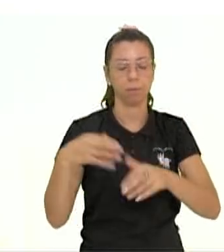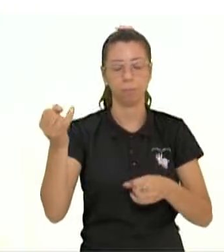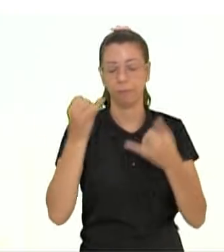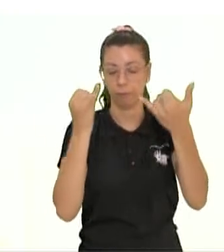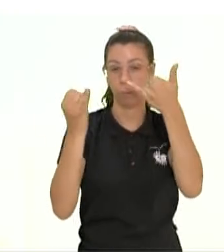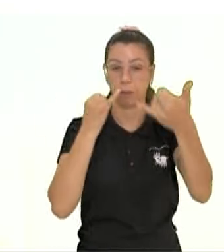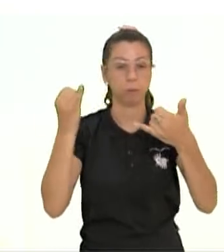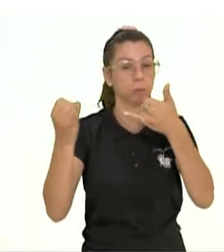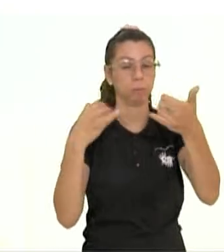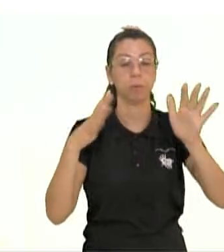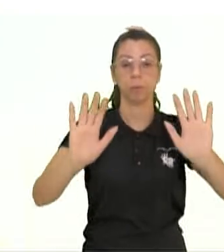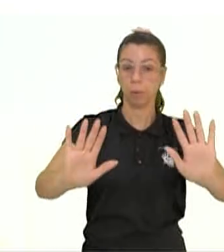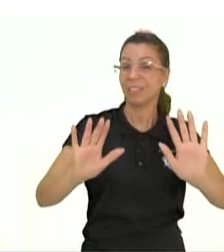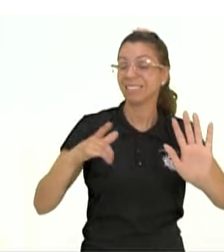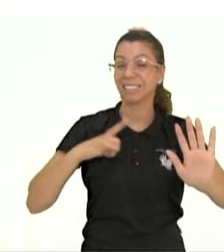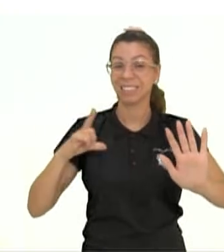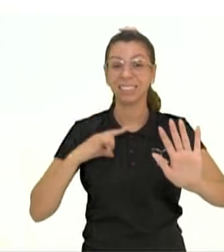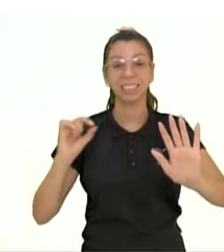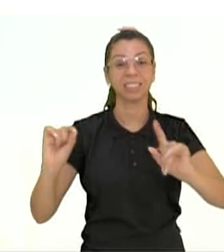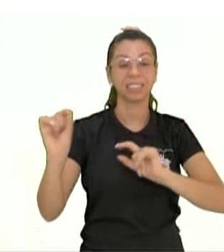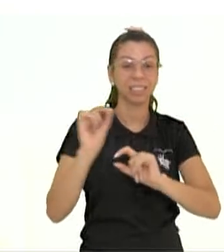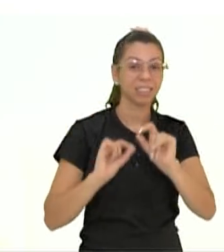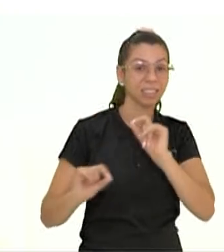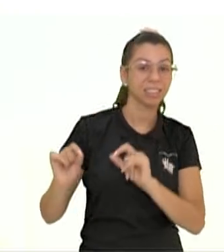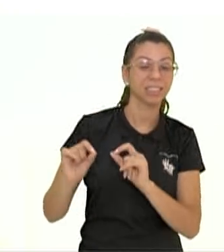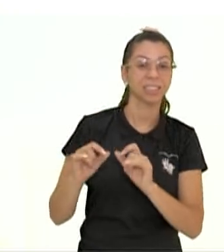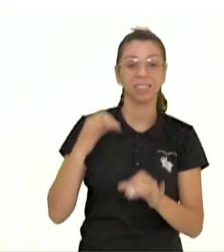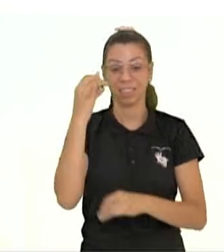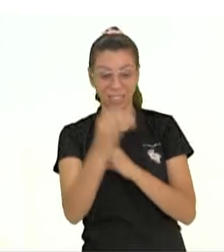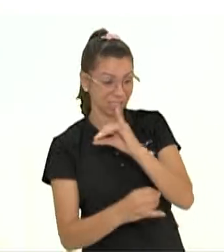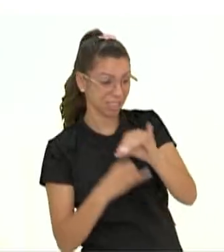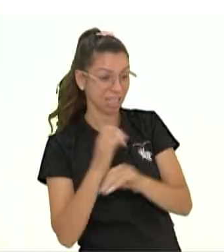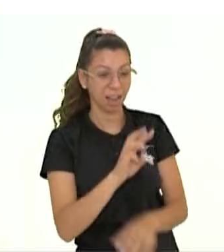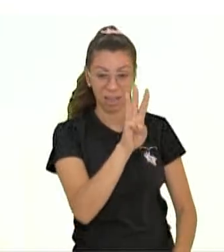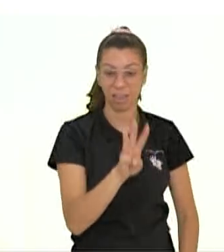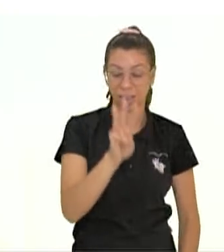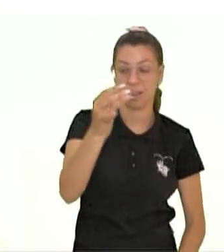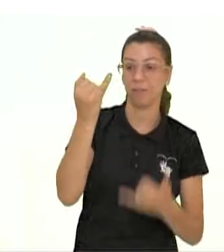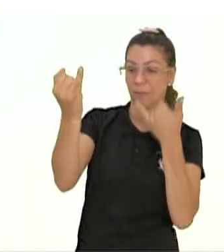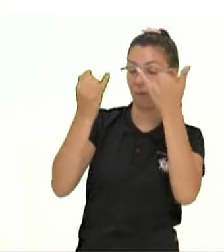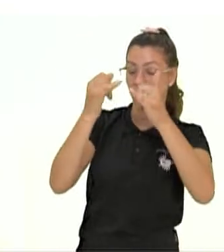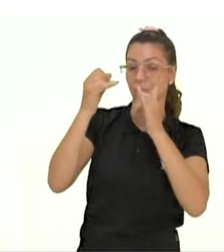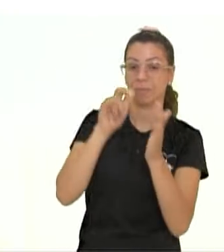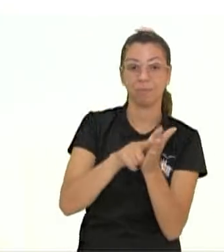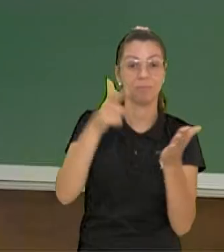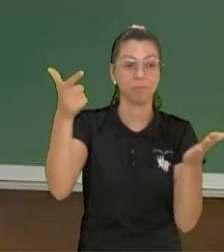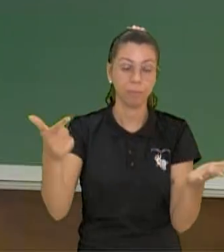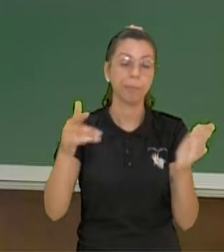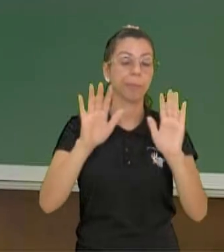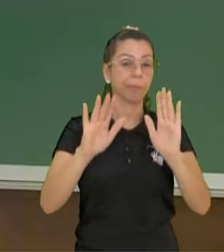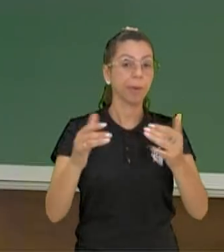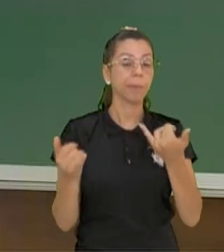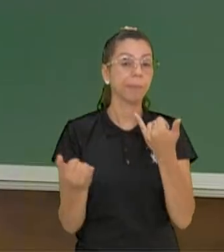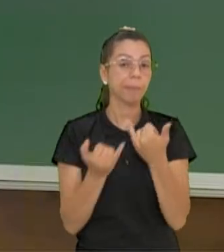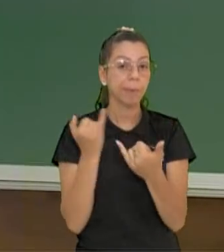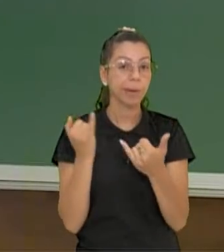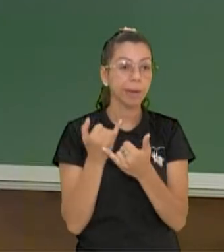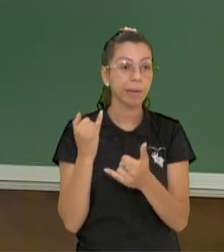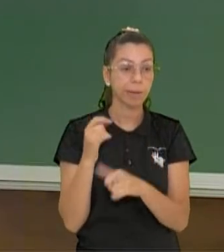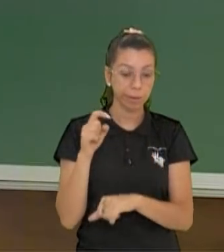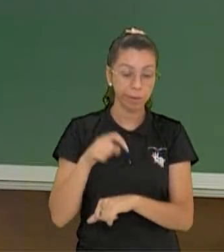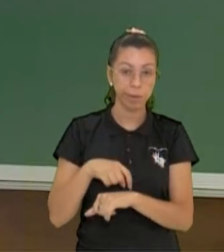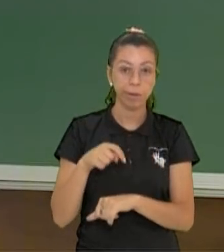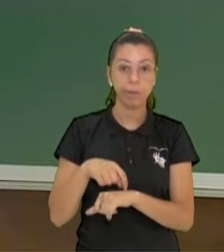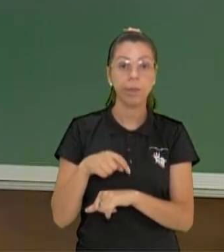um bombardeamento de informações, de sites, de notícias, de jornalismo. Parece que o tempo